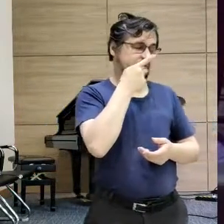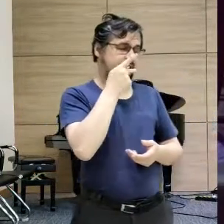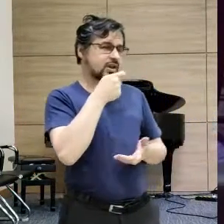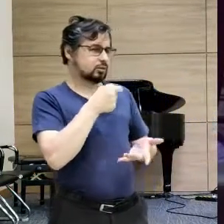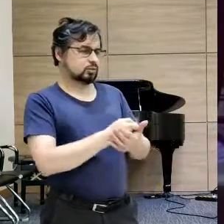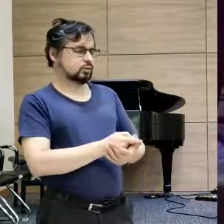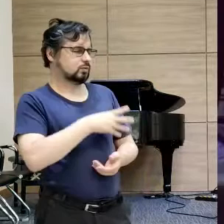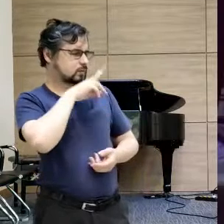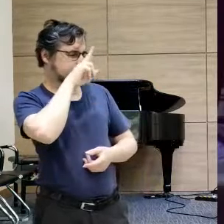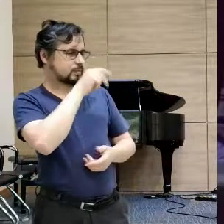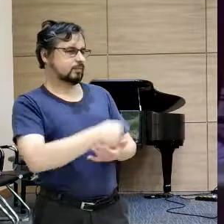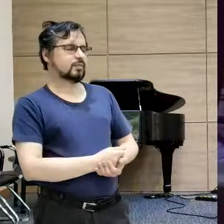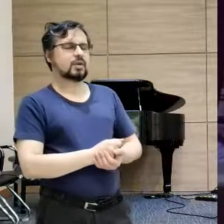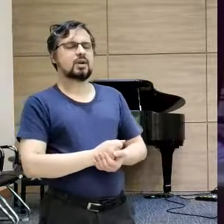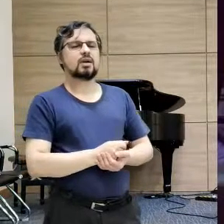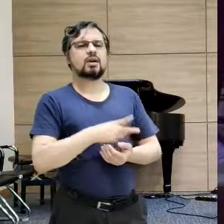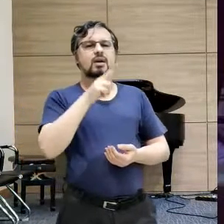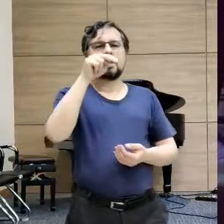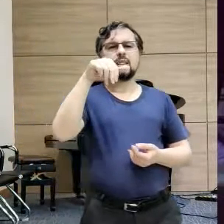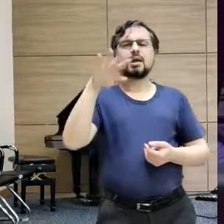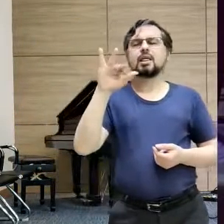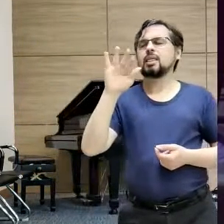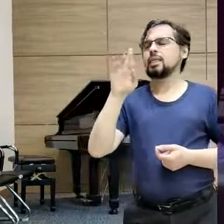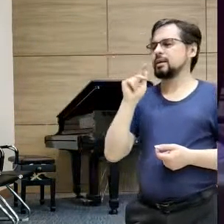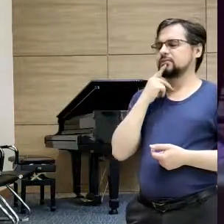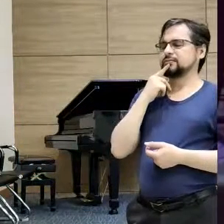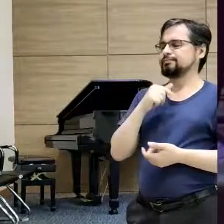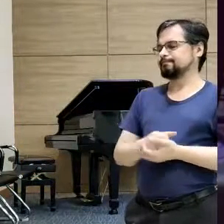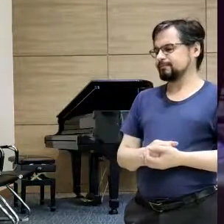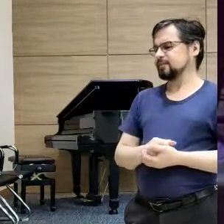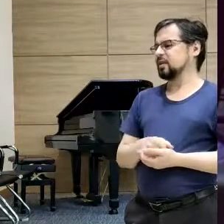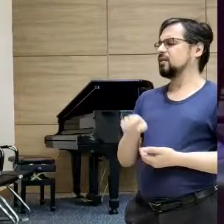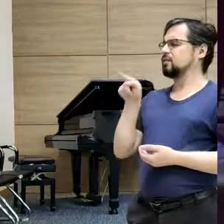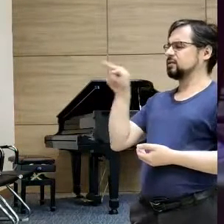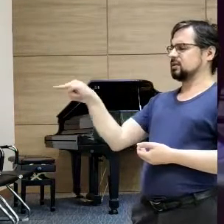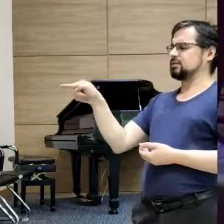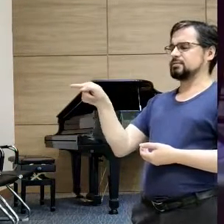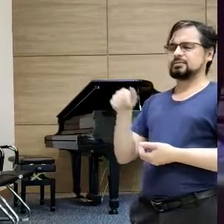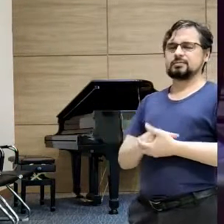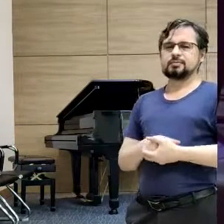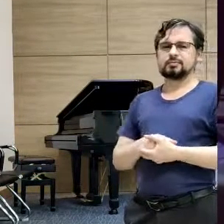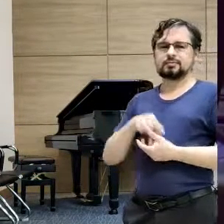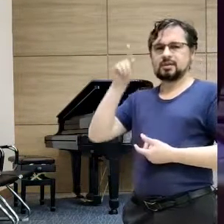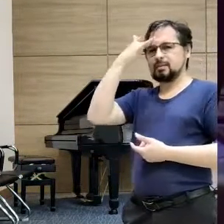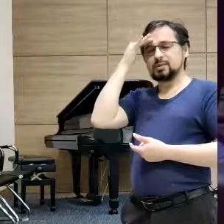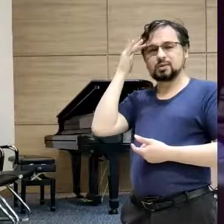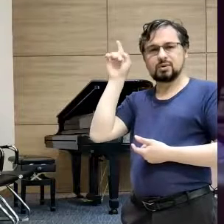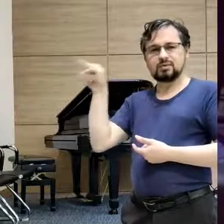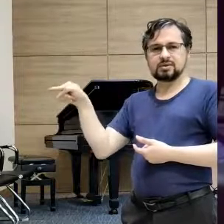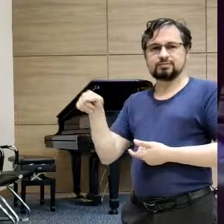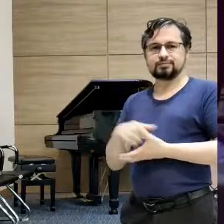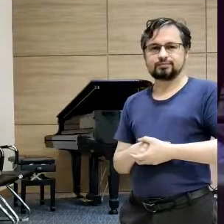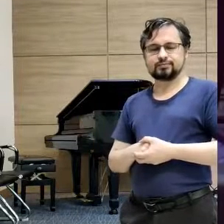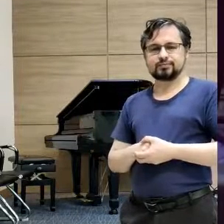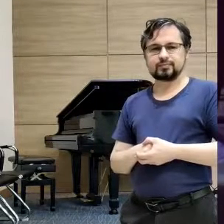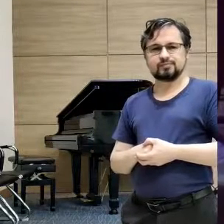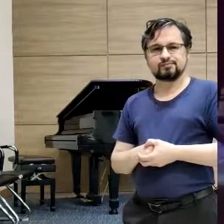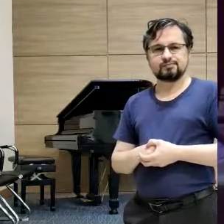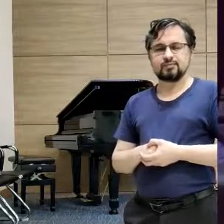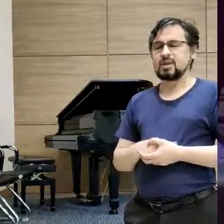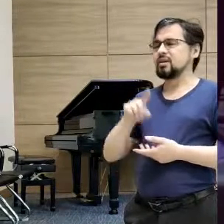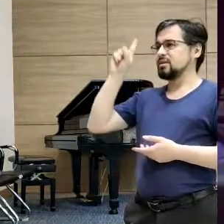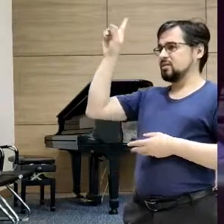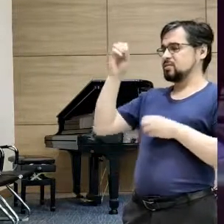palavra pujante. E aí quando Natã diz, esse homem é o Senhor. Deus tinha dado a você